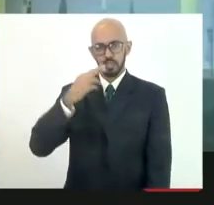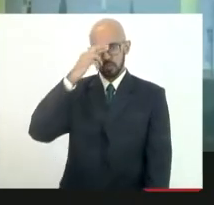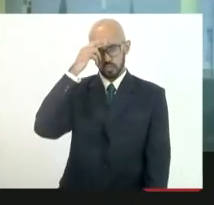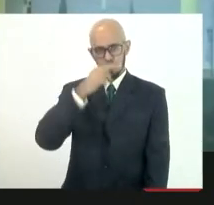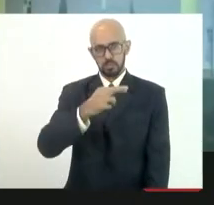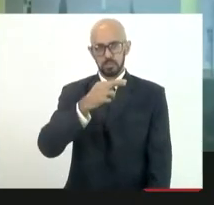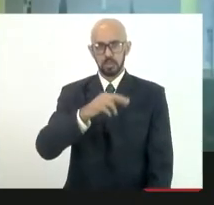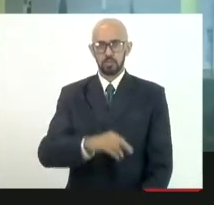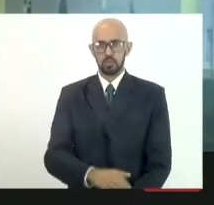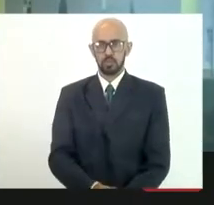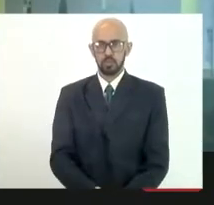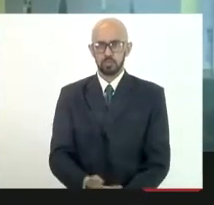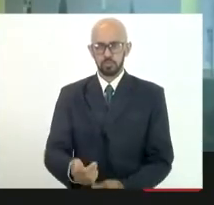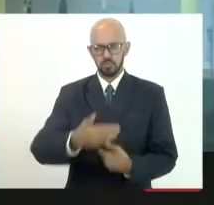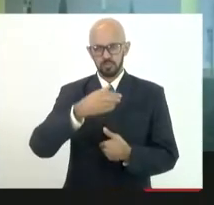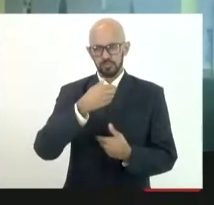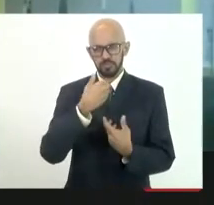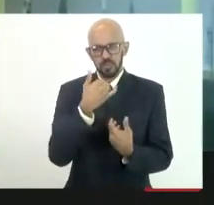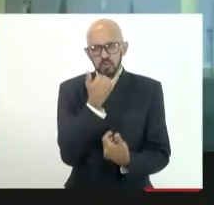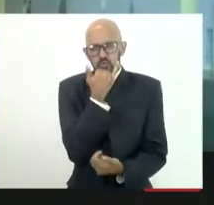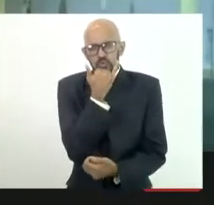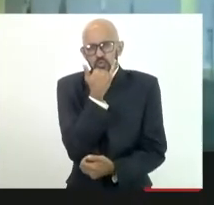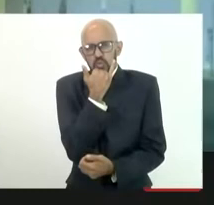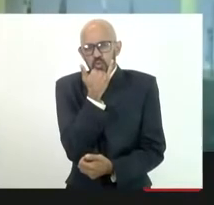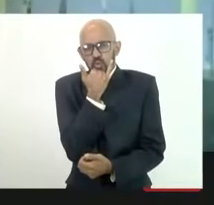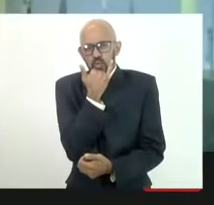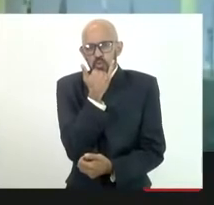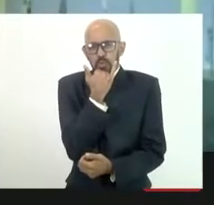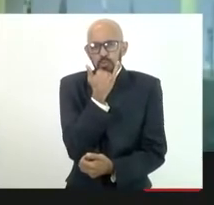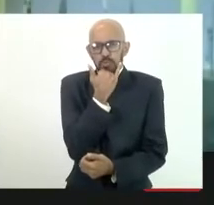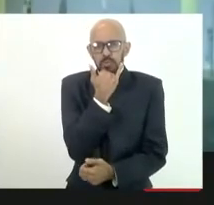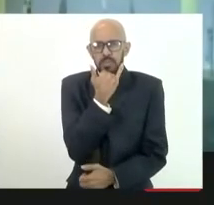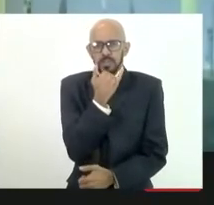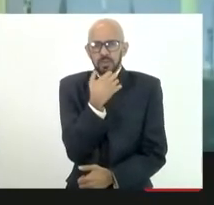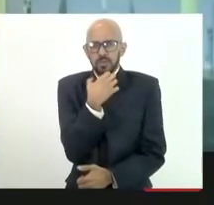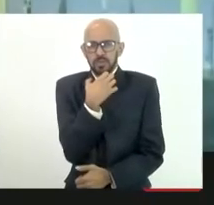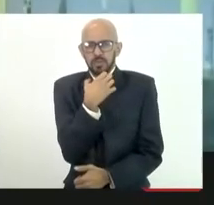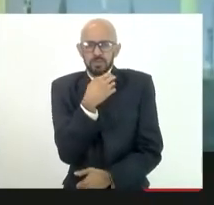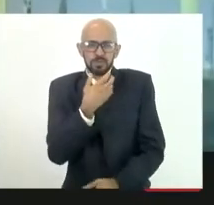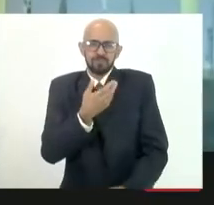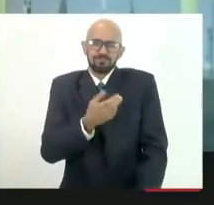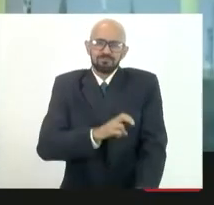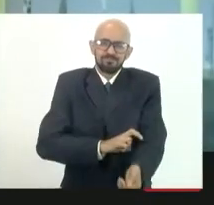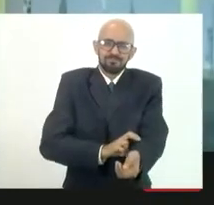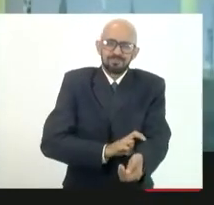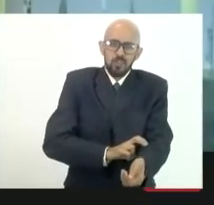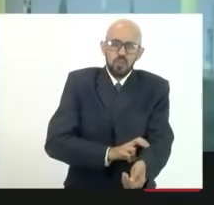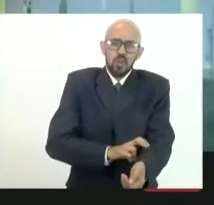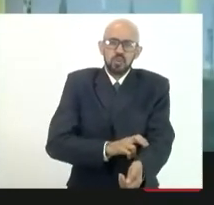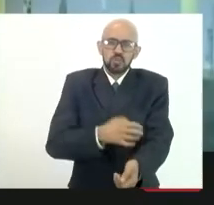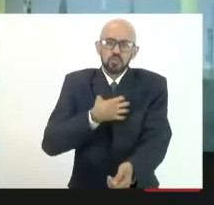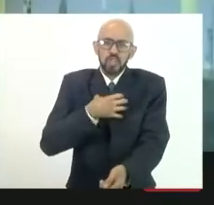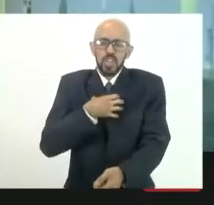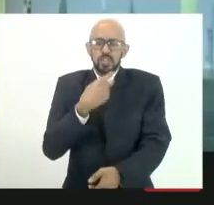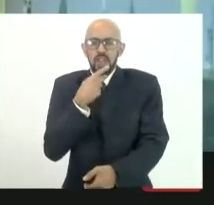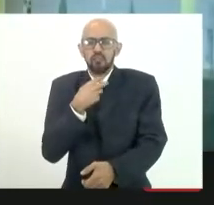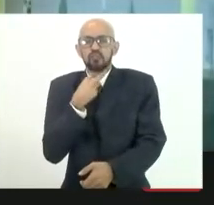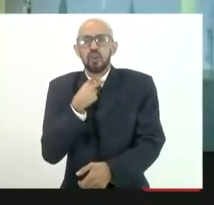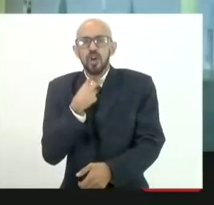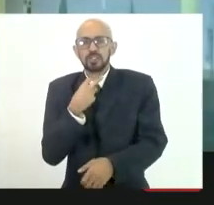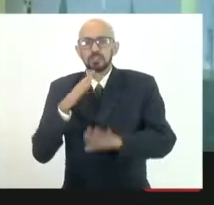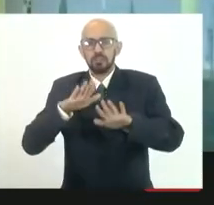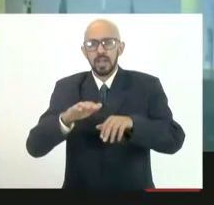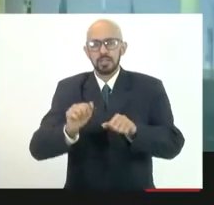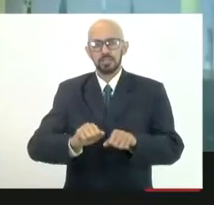respeito. Muito, desculpe o tom de voz, eu tenho me exacerbado, mas, por enquanto, é isso. Que